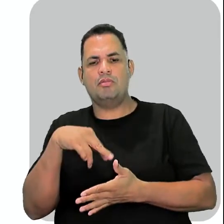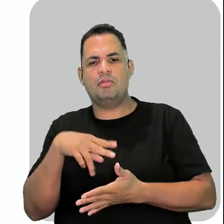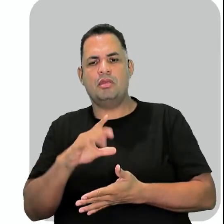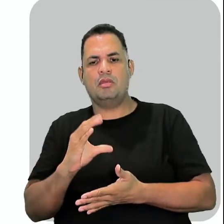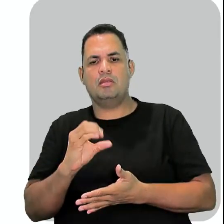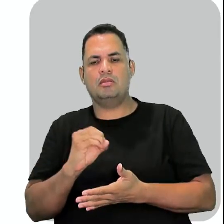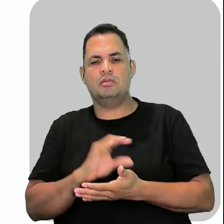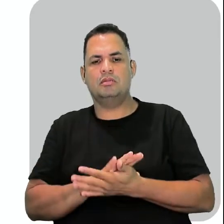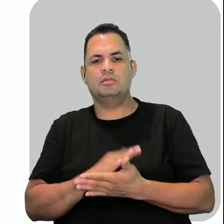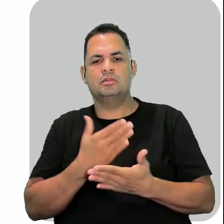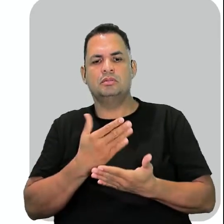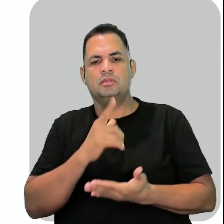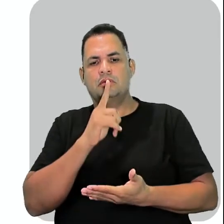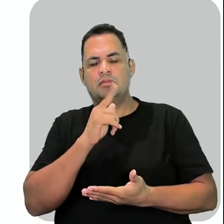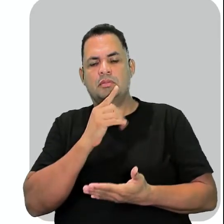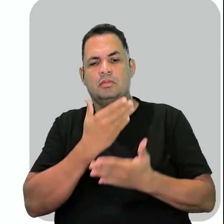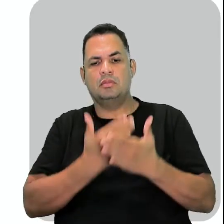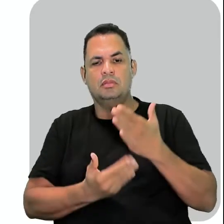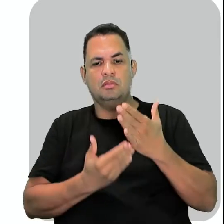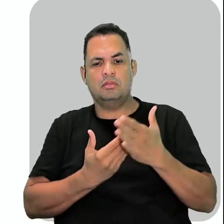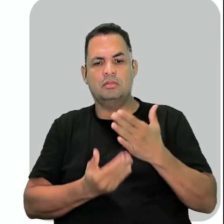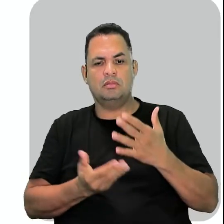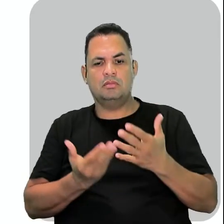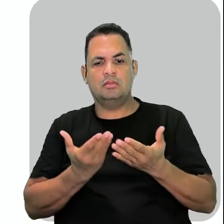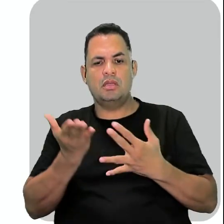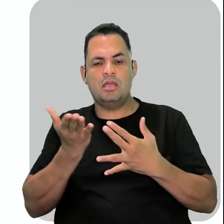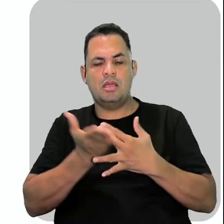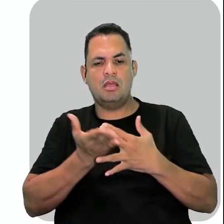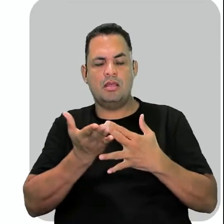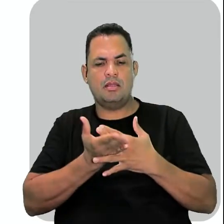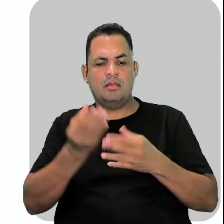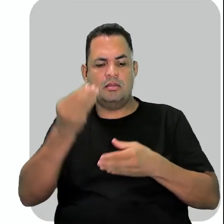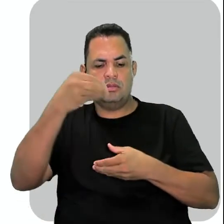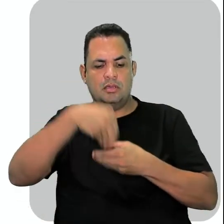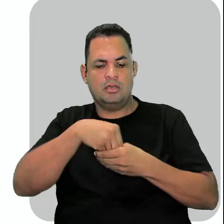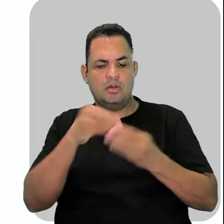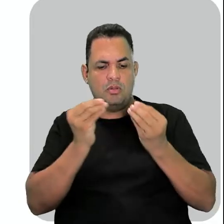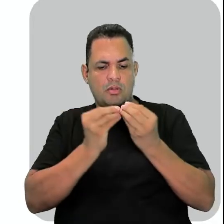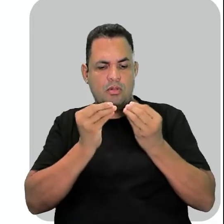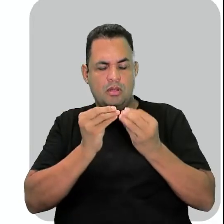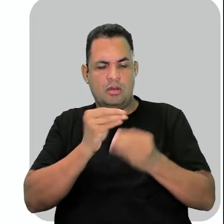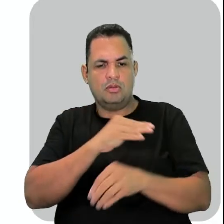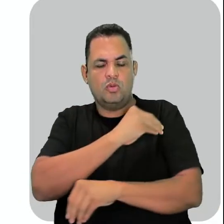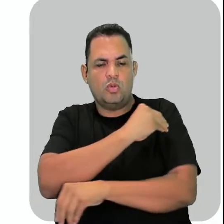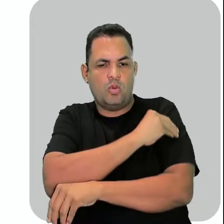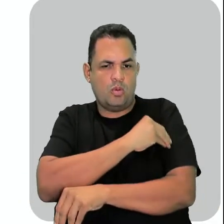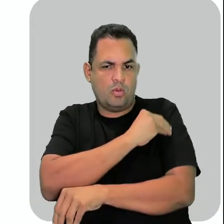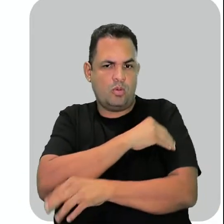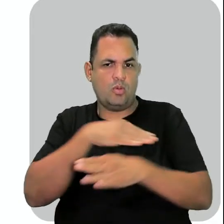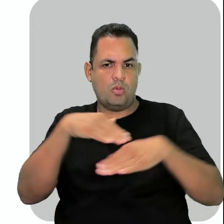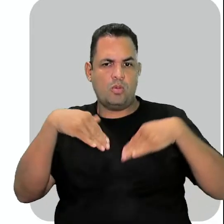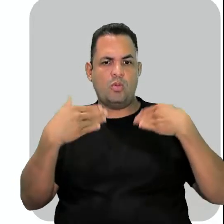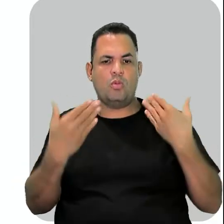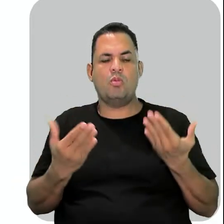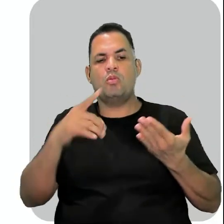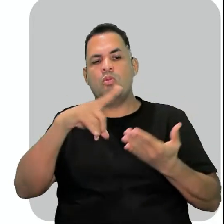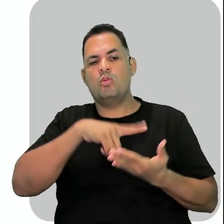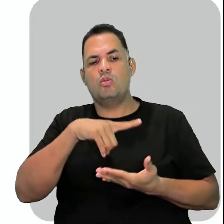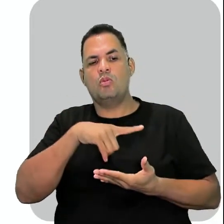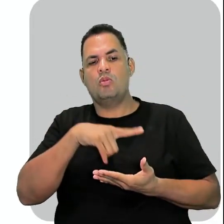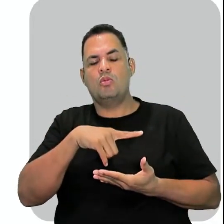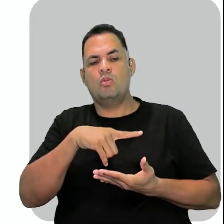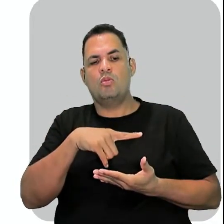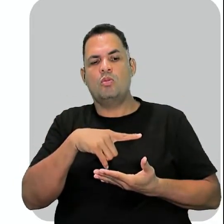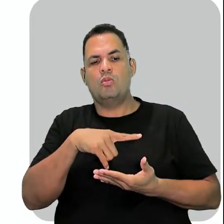tá? Desidratação intramolecular, ela vai ocorrer dentro da molécula do álcool. Quando a gente